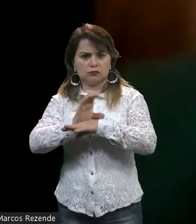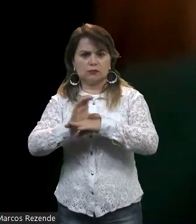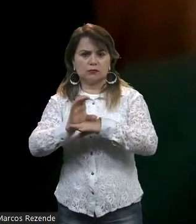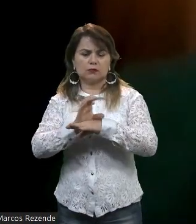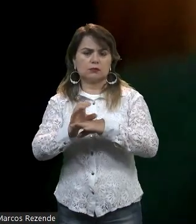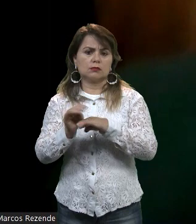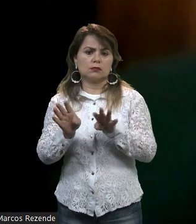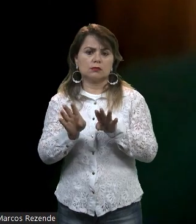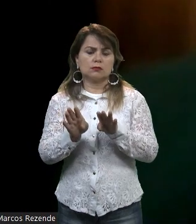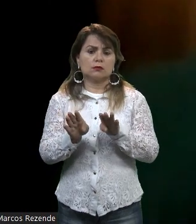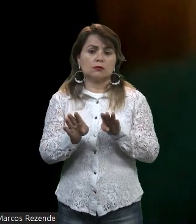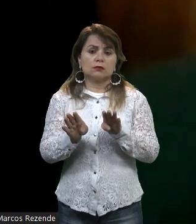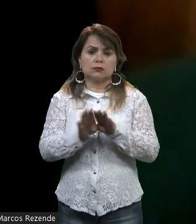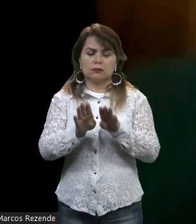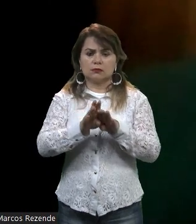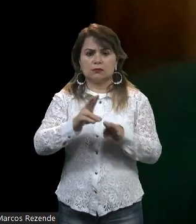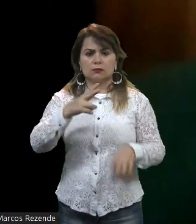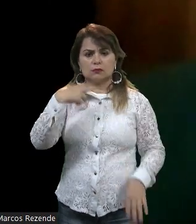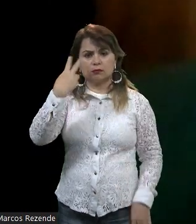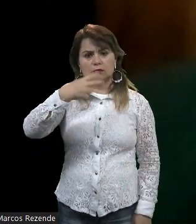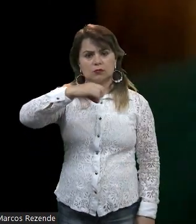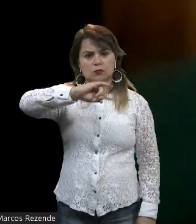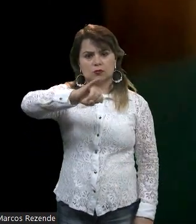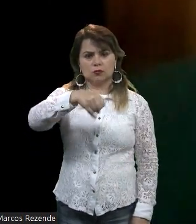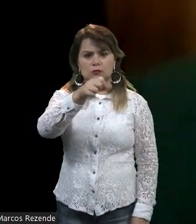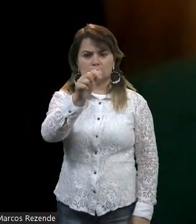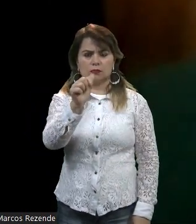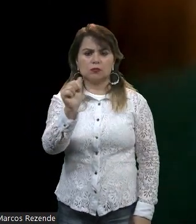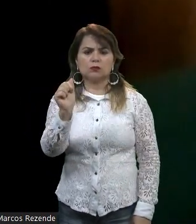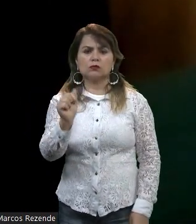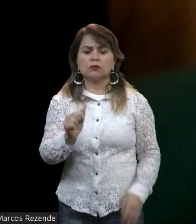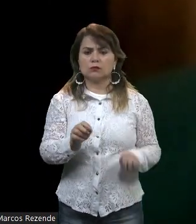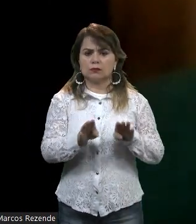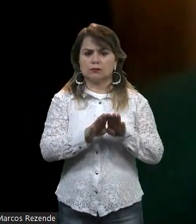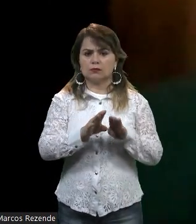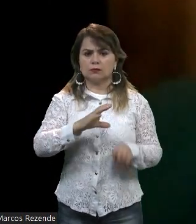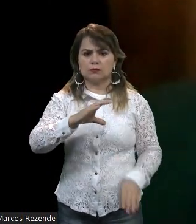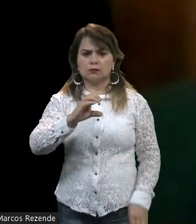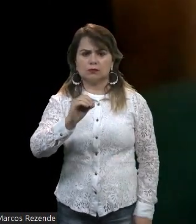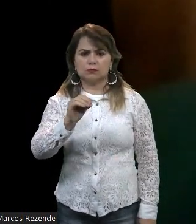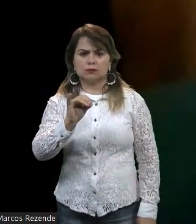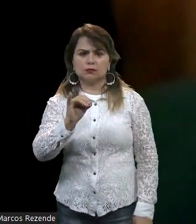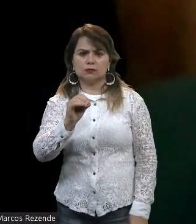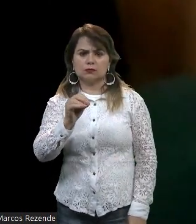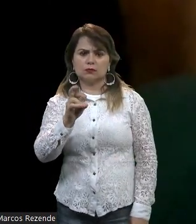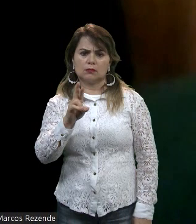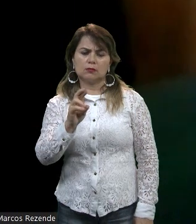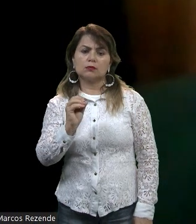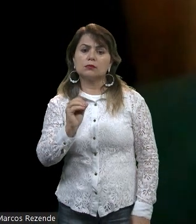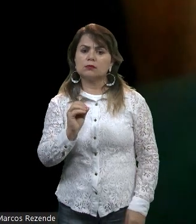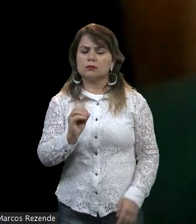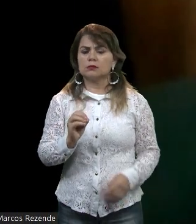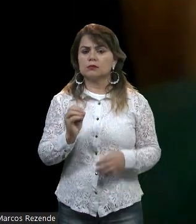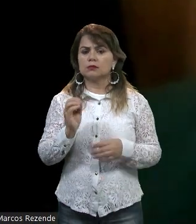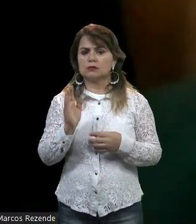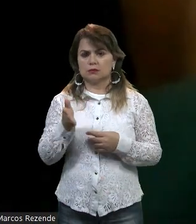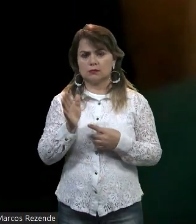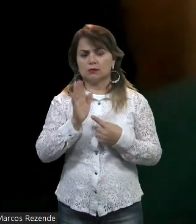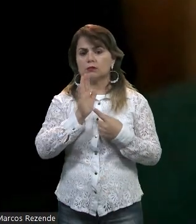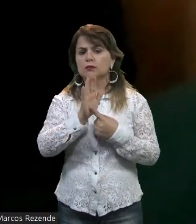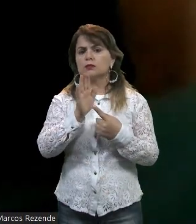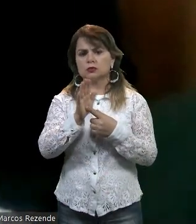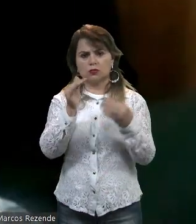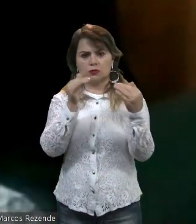vereador João Dubar e o vereador Cícero do Ceasa, que também já deram o parecer na comissão